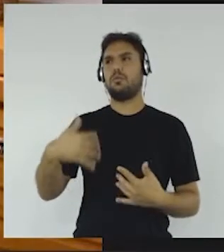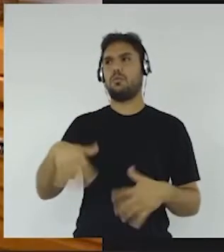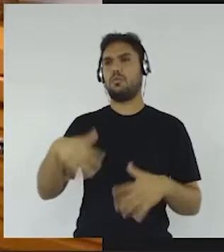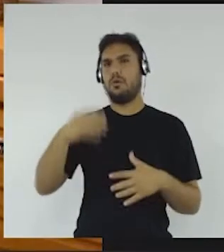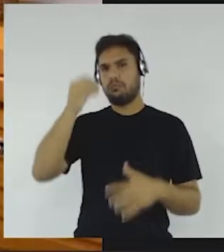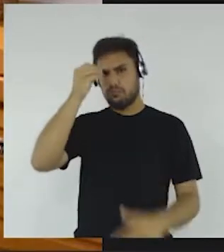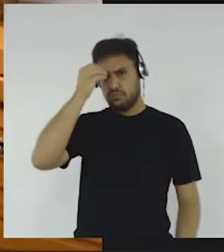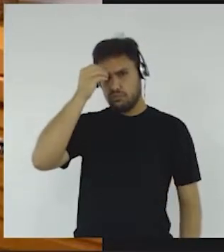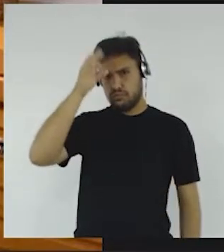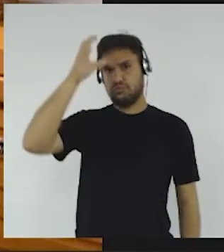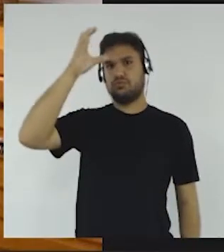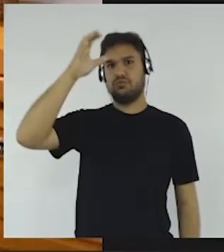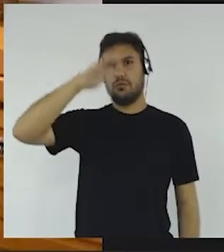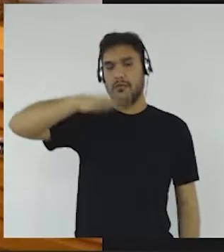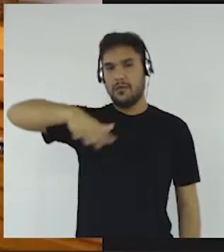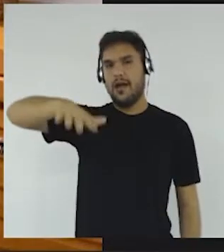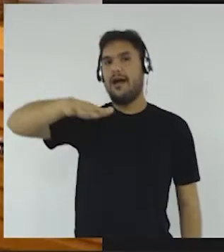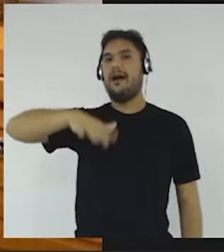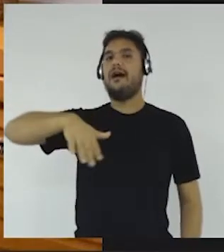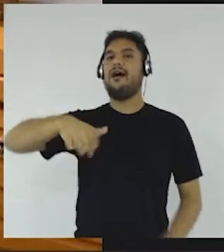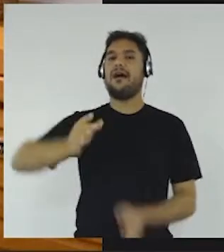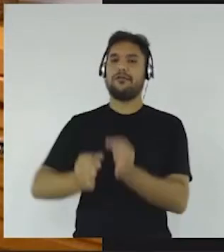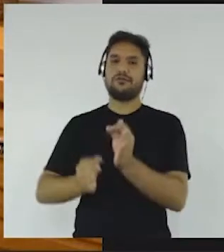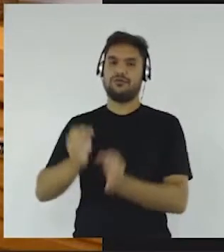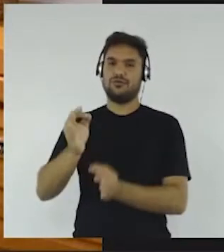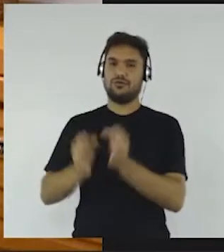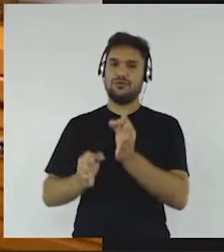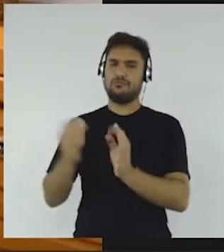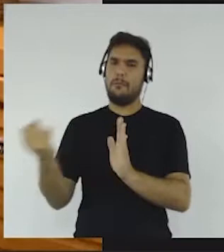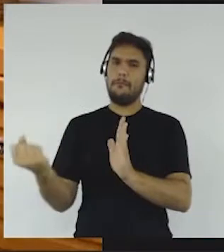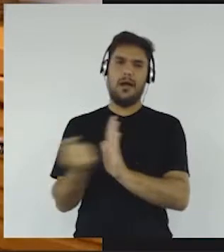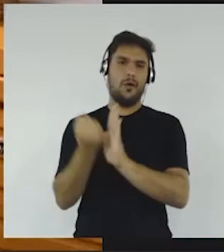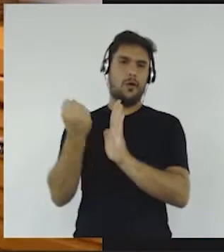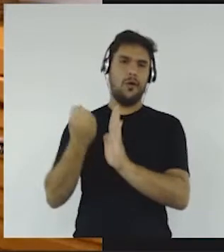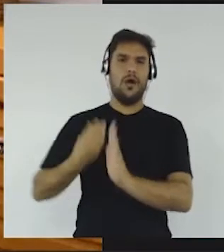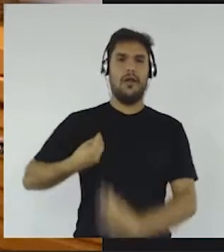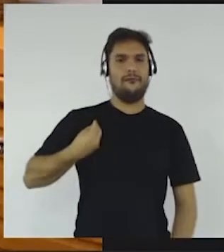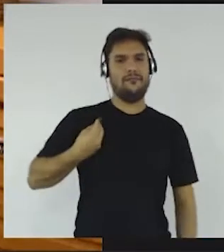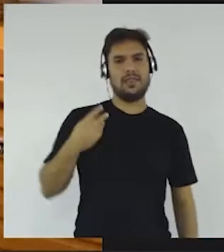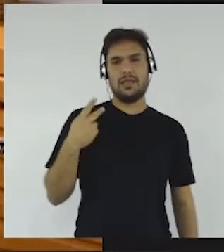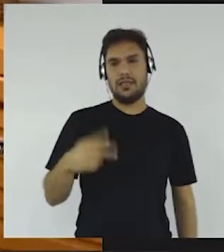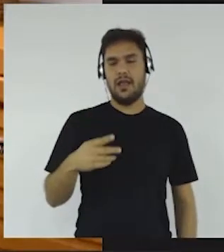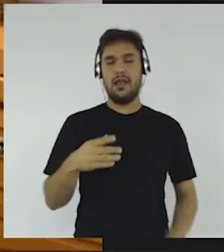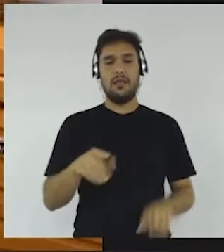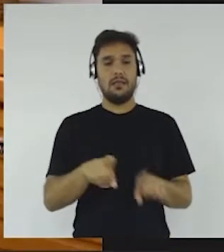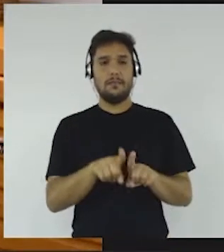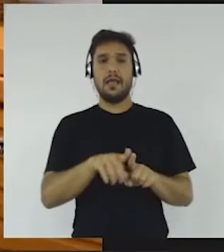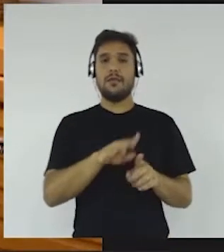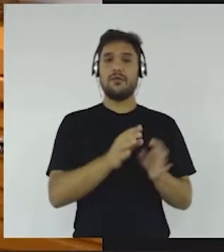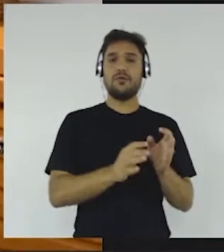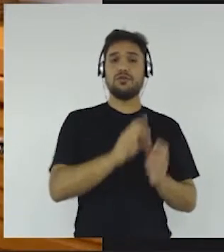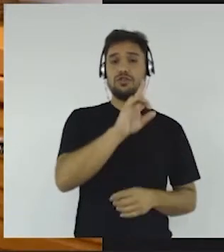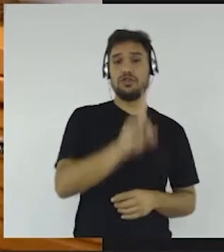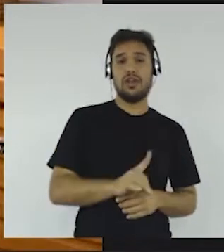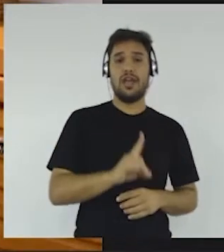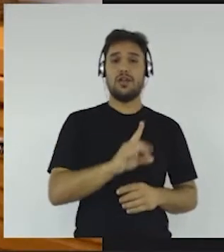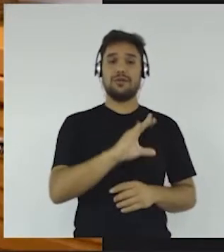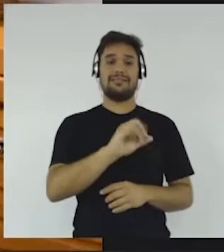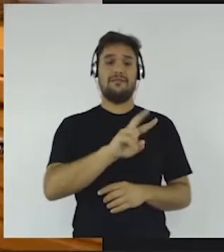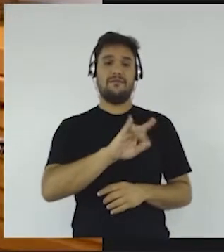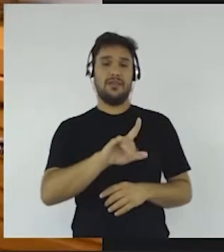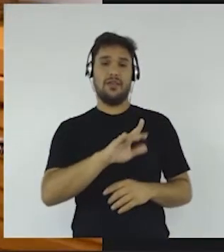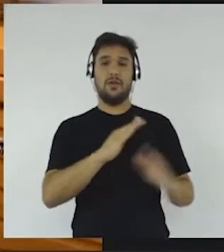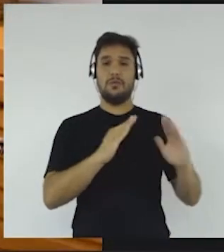jurista que fica na história do nosso país, na história do direito civil, do direito imobiliário,